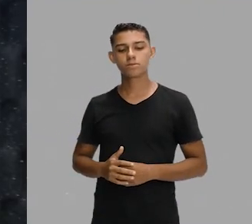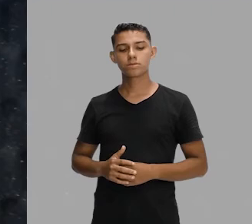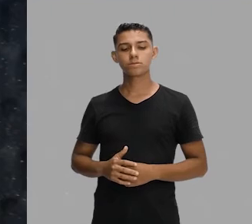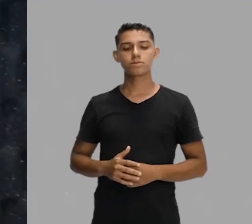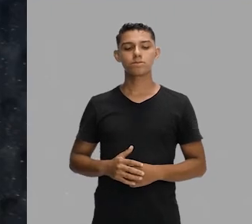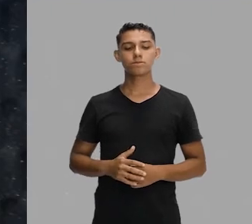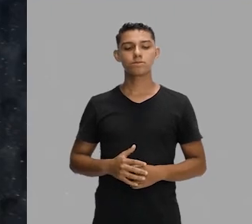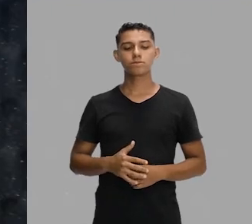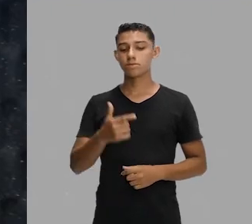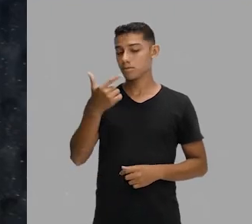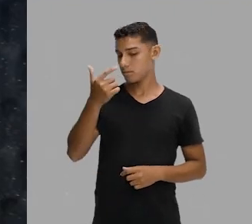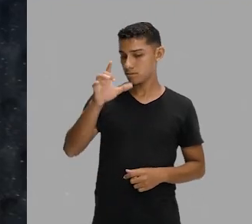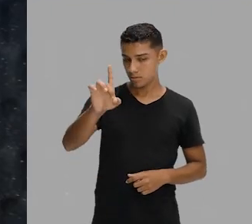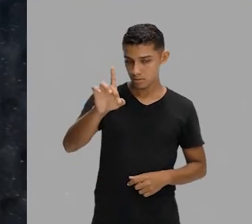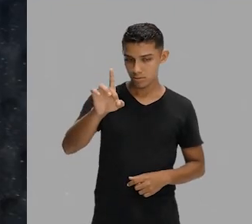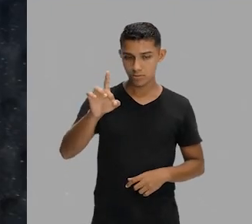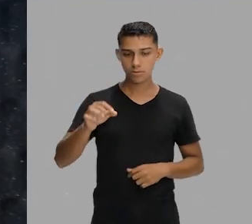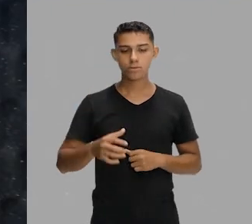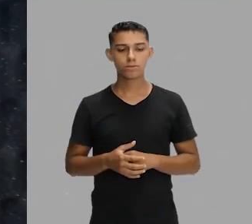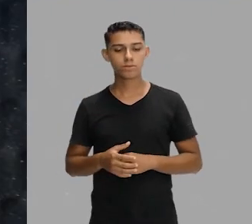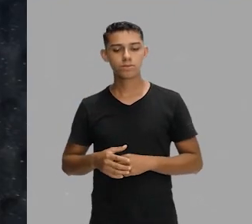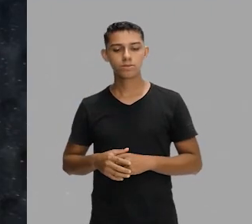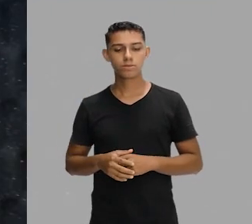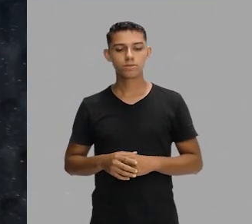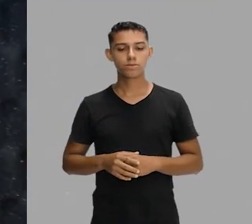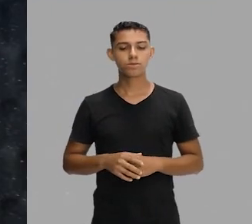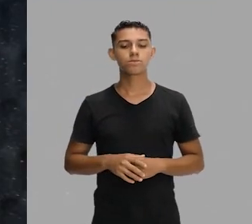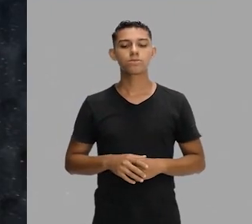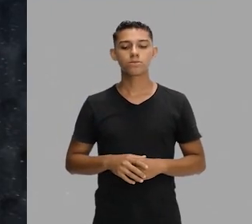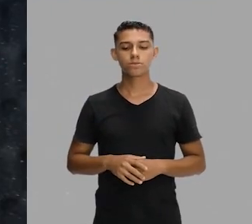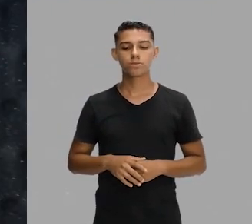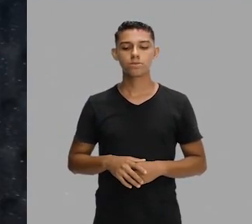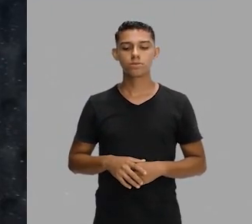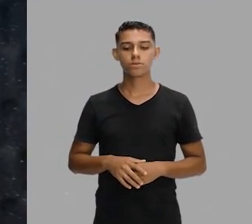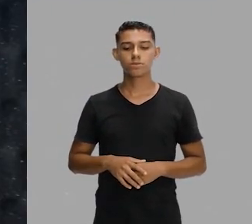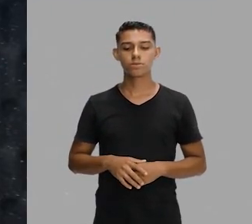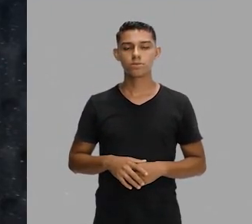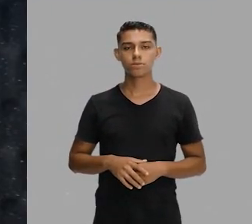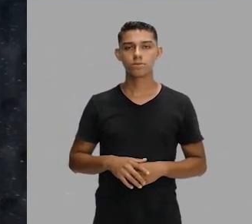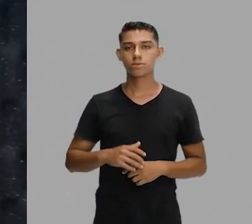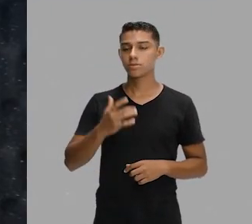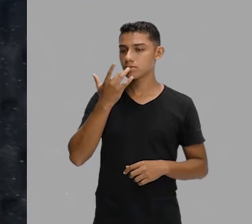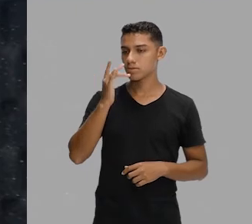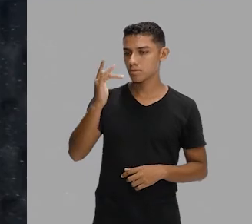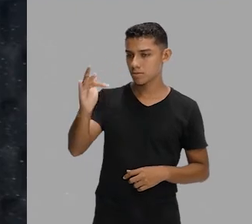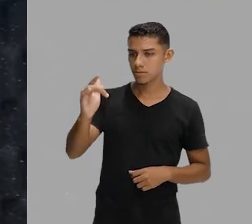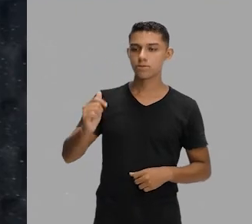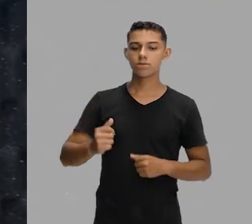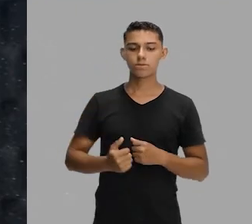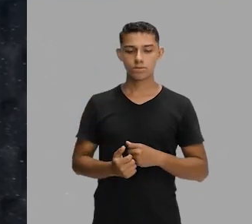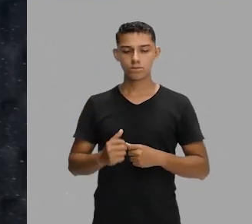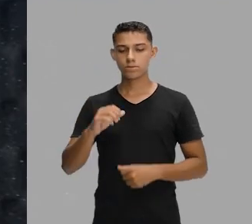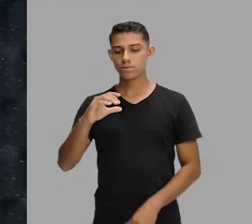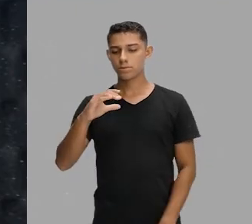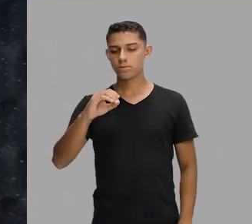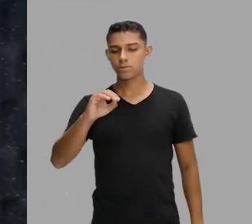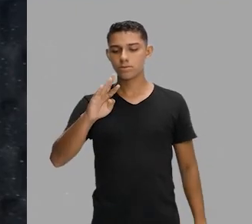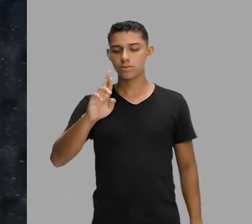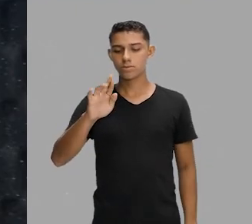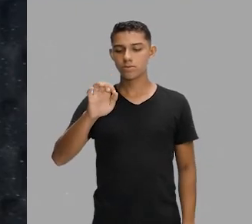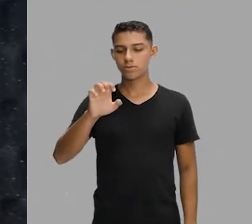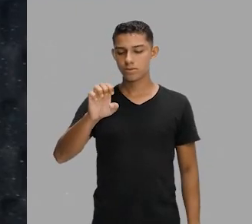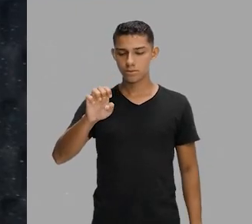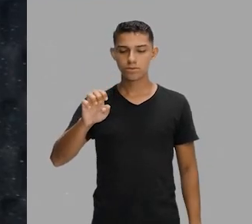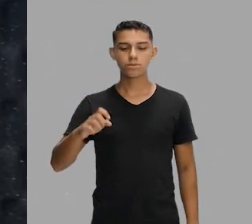18 quilates, então ouro 75%, mais cobre mais prata. Bronze, ele